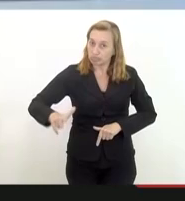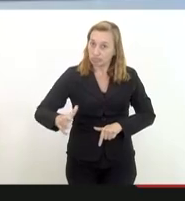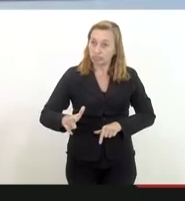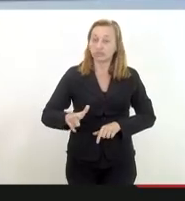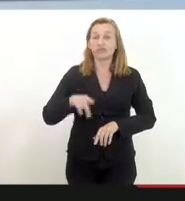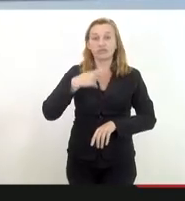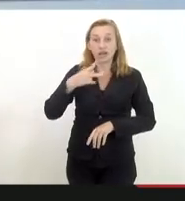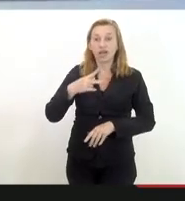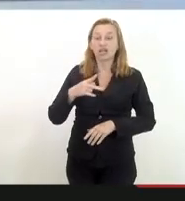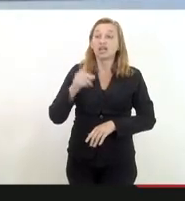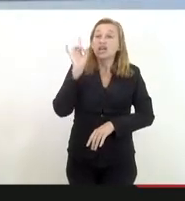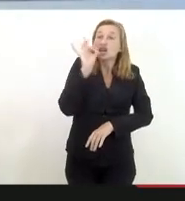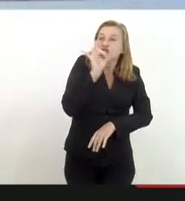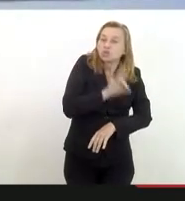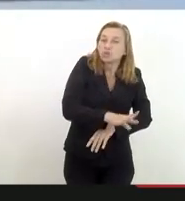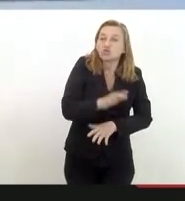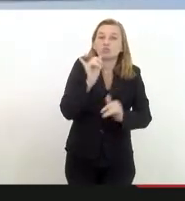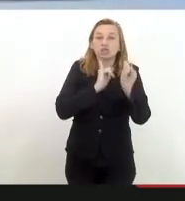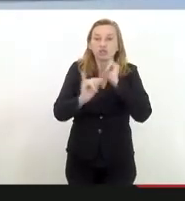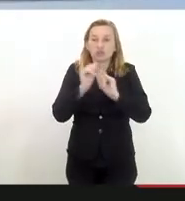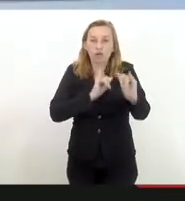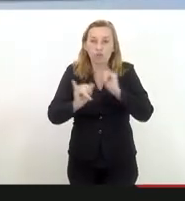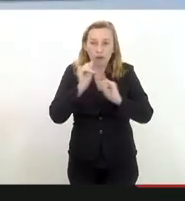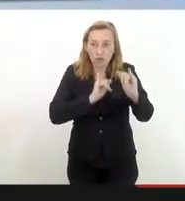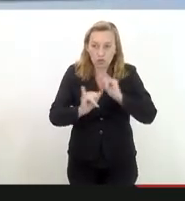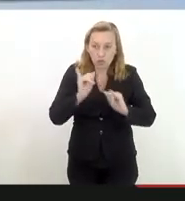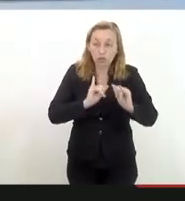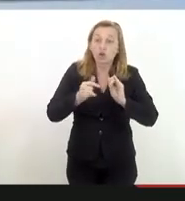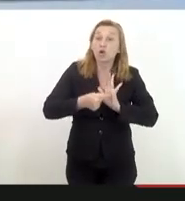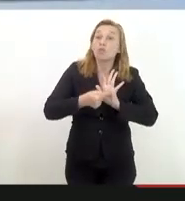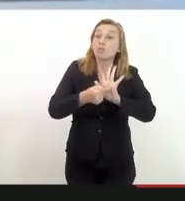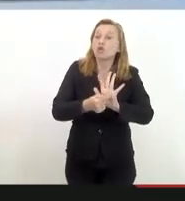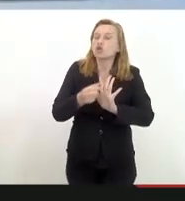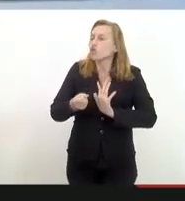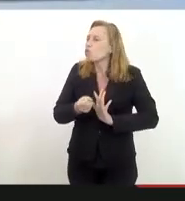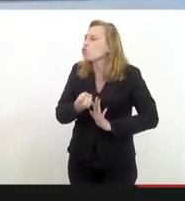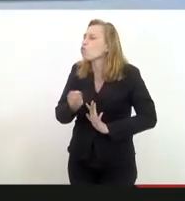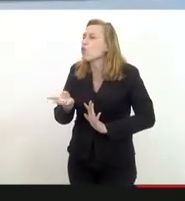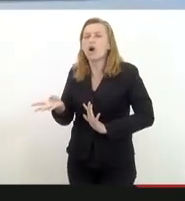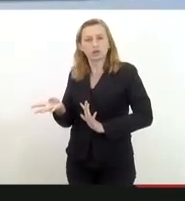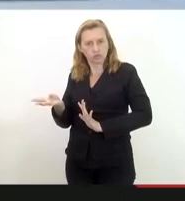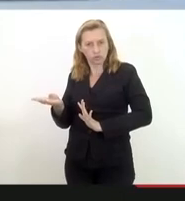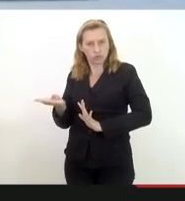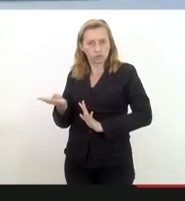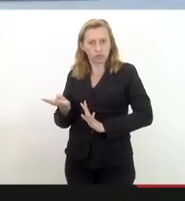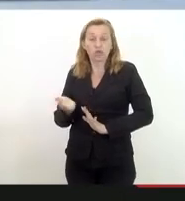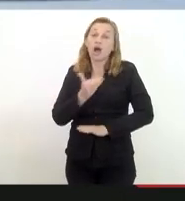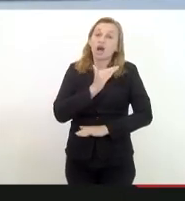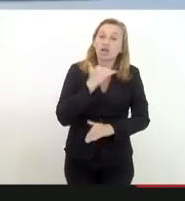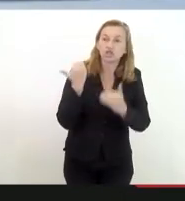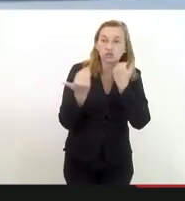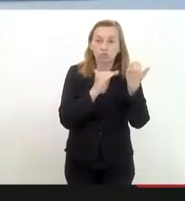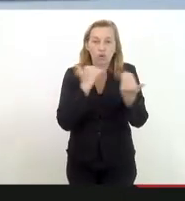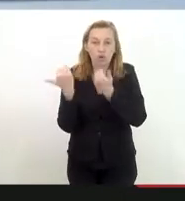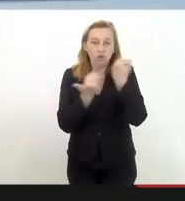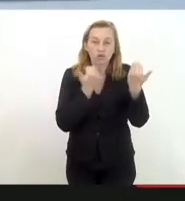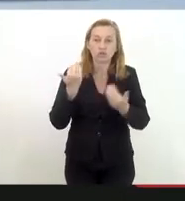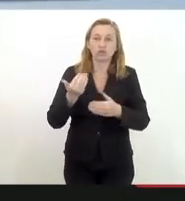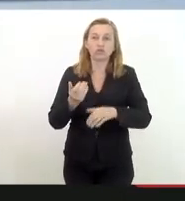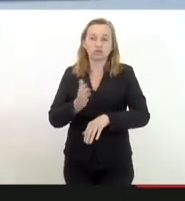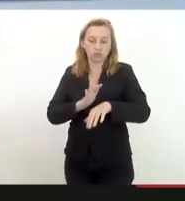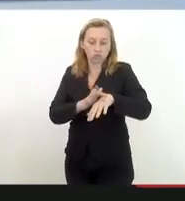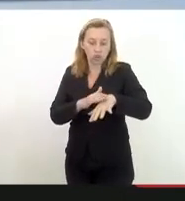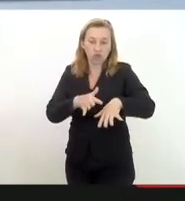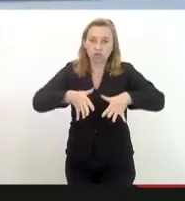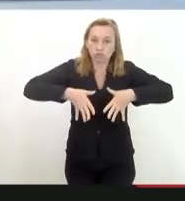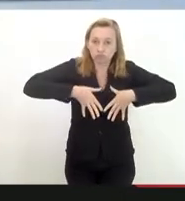que as últimas informações mostram o quanto que as mortes por tuberculose